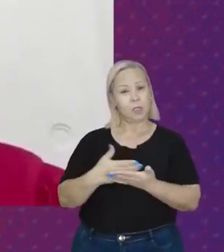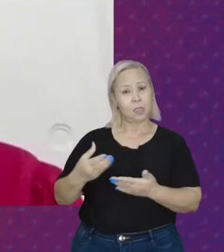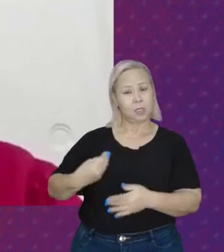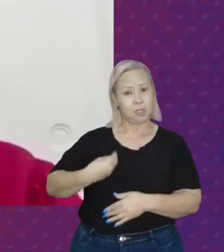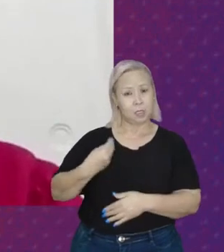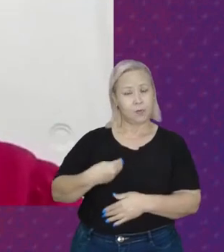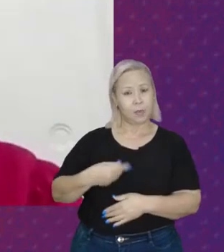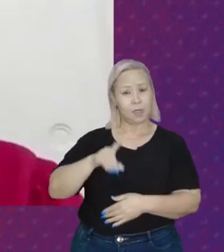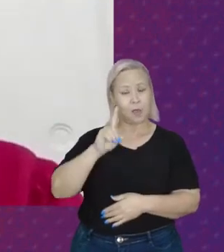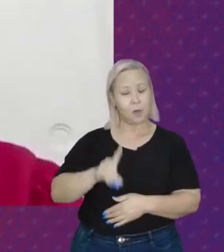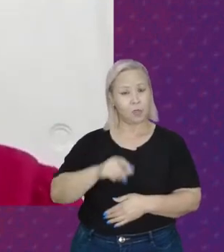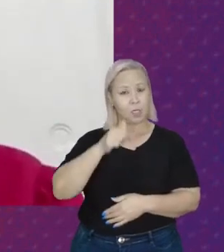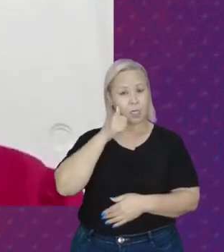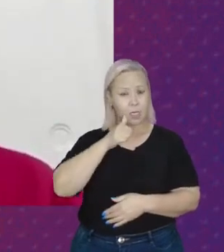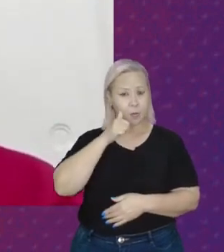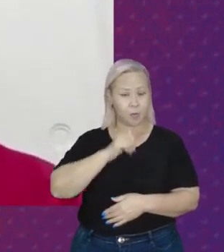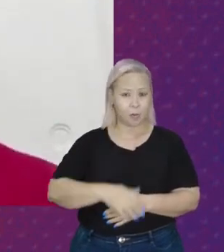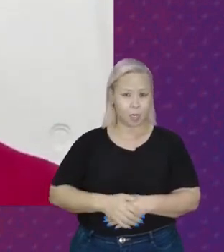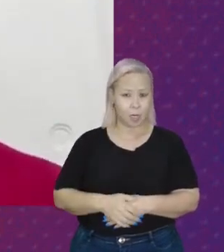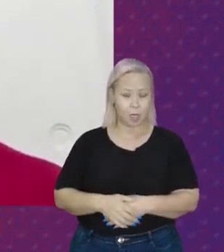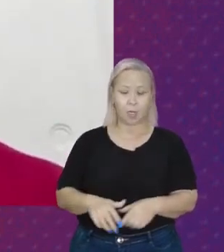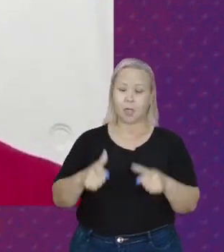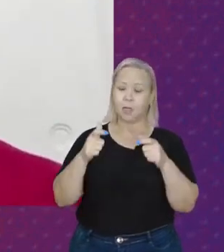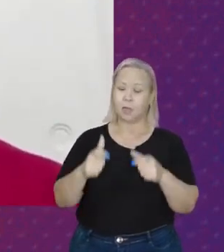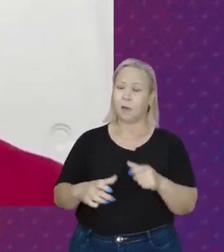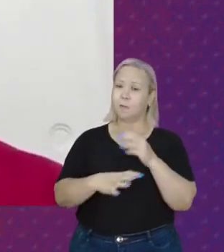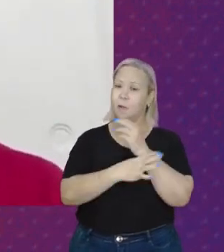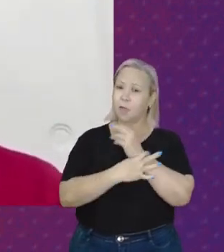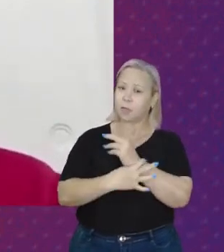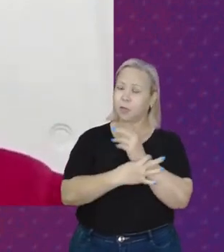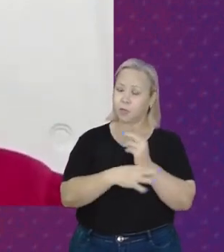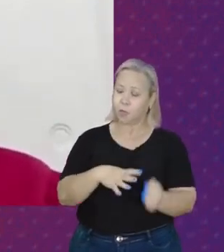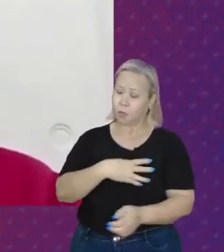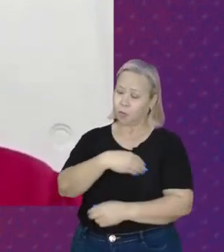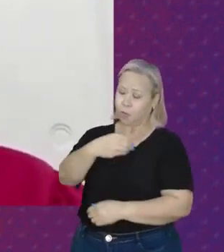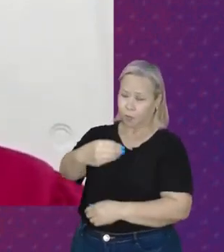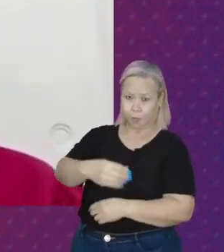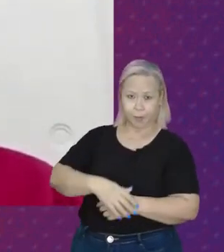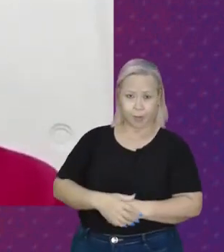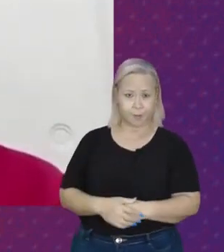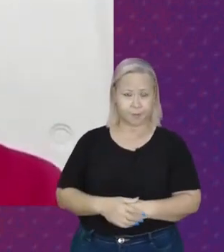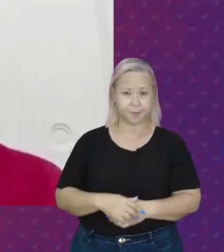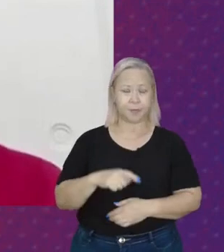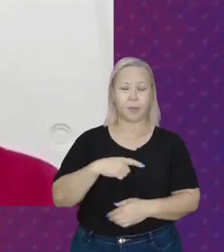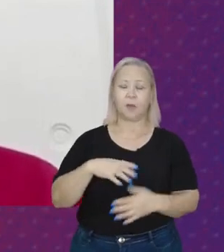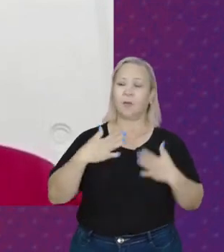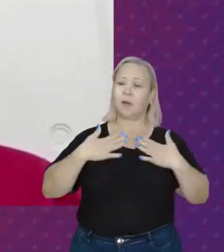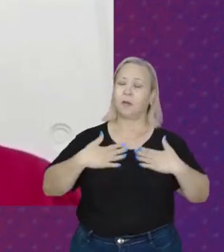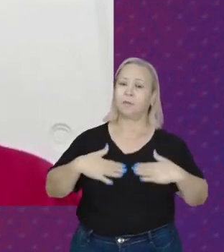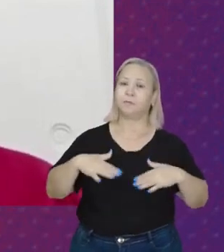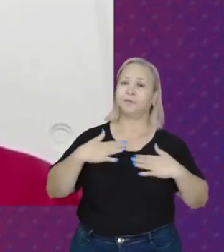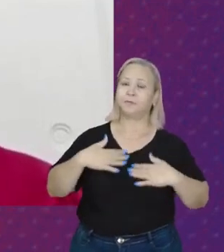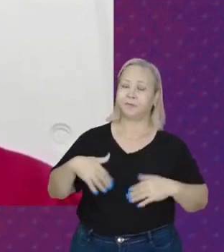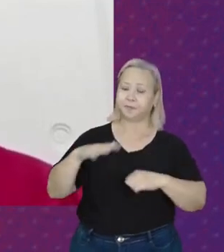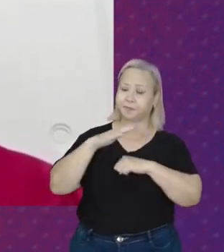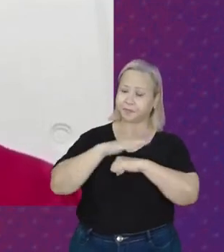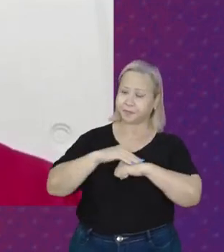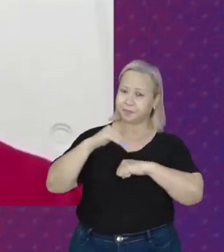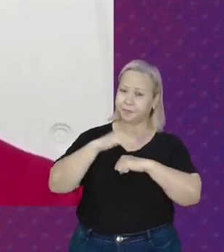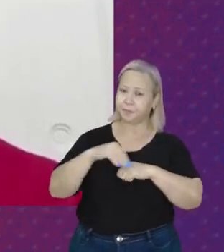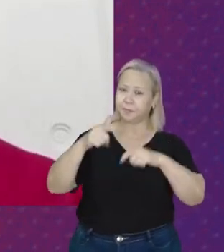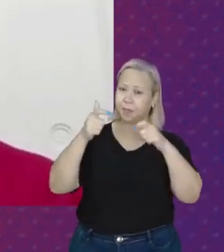é o direito da mulher ter um lugar seguro, ter um lugar agradável, ter um